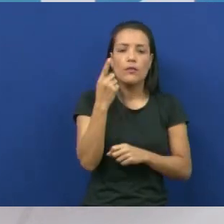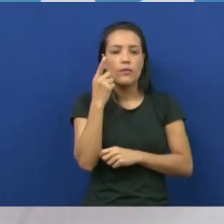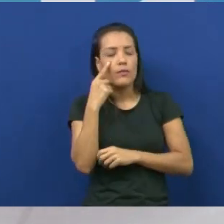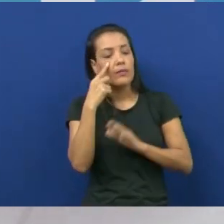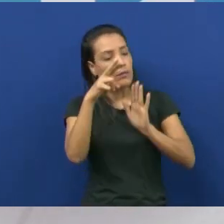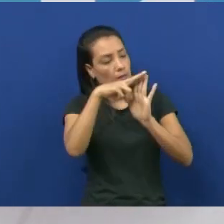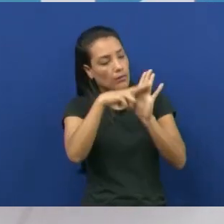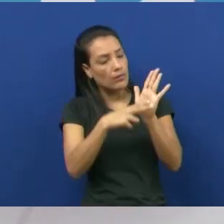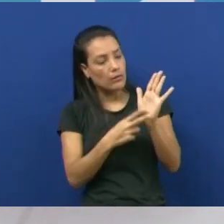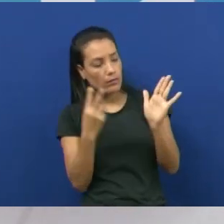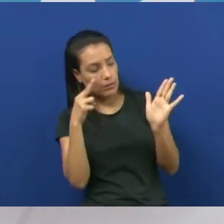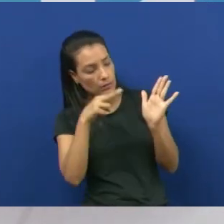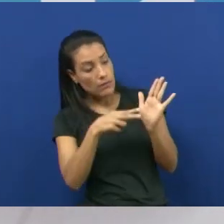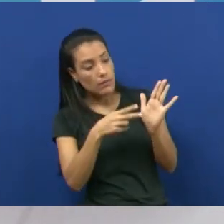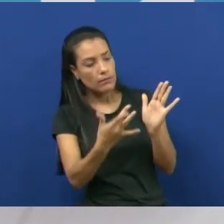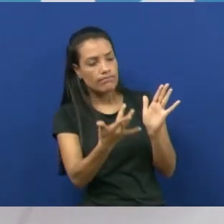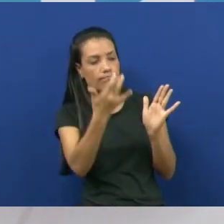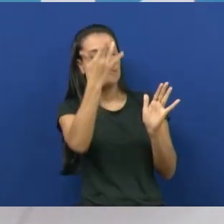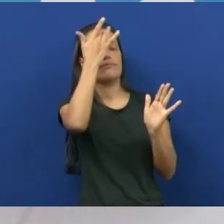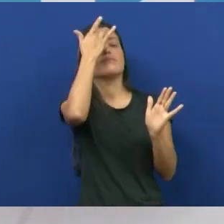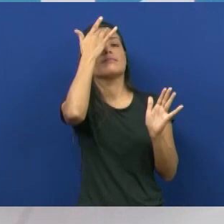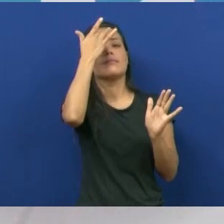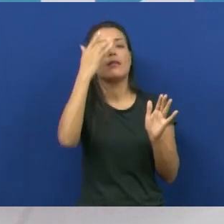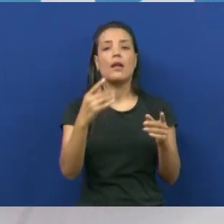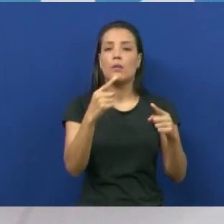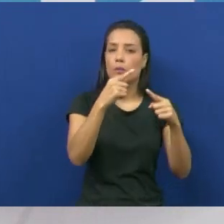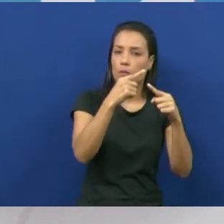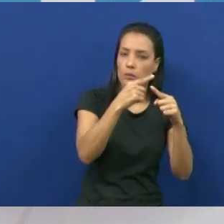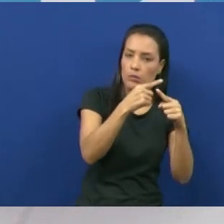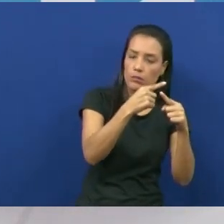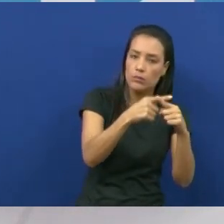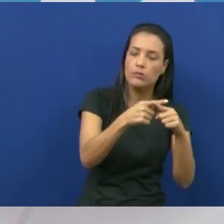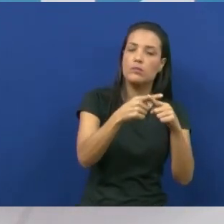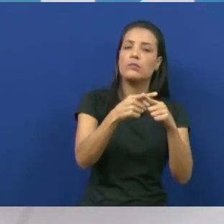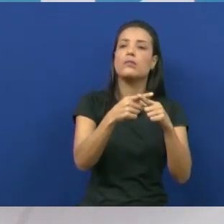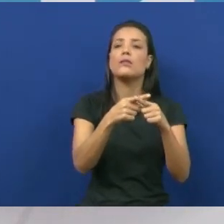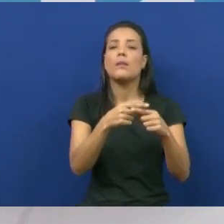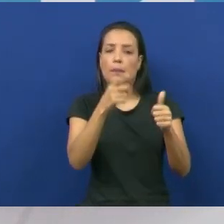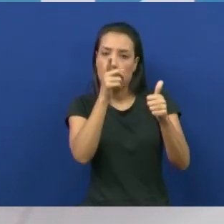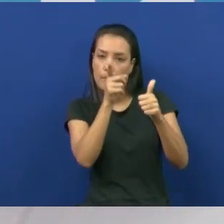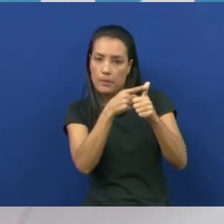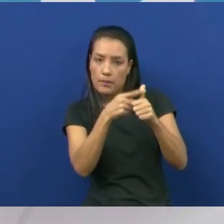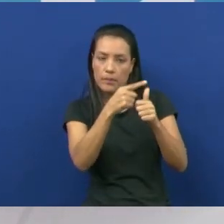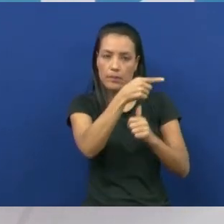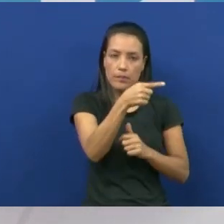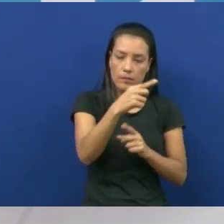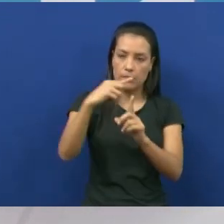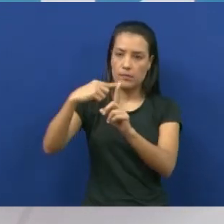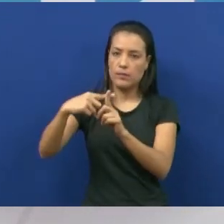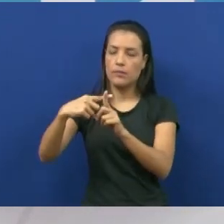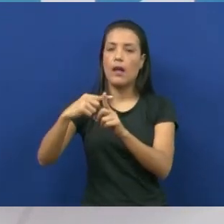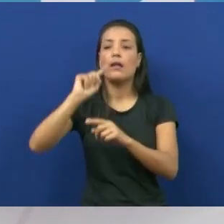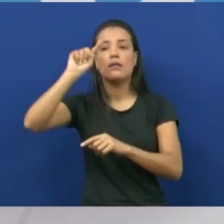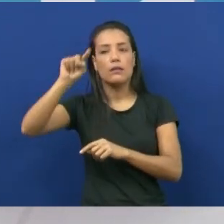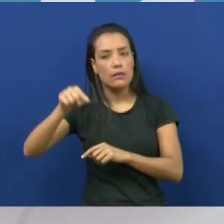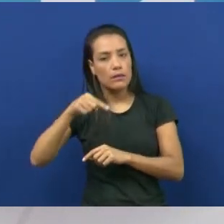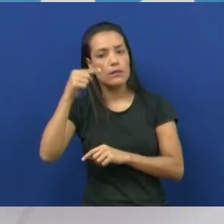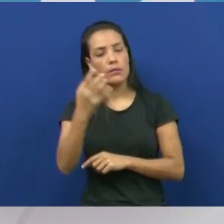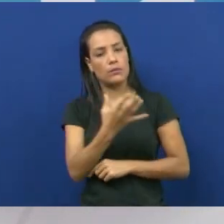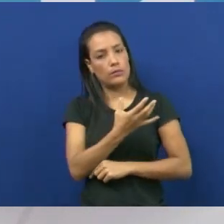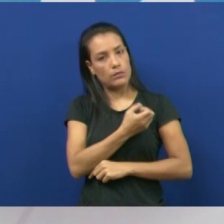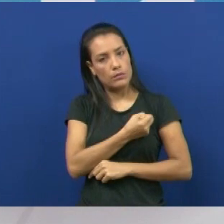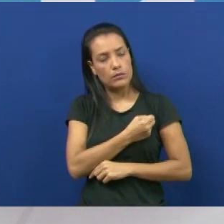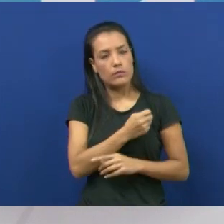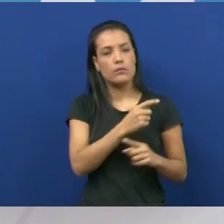lá, decora aquele e multiplica por outro. Fez todos os sinais, vai para os números, tá bom? E assim